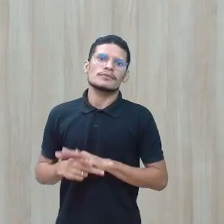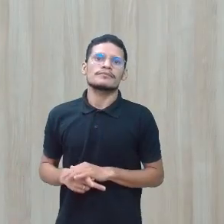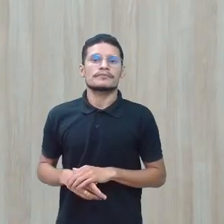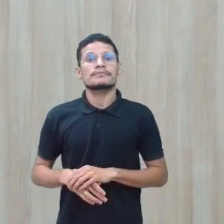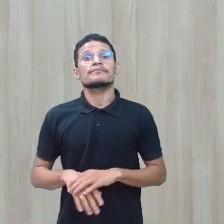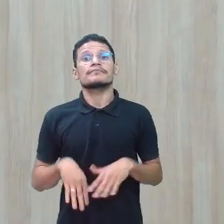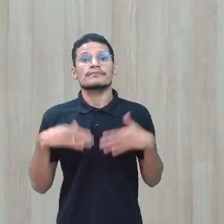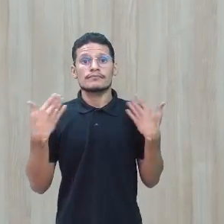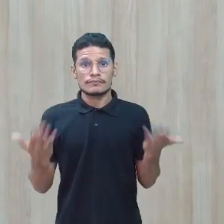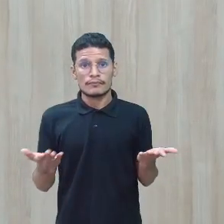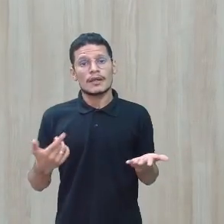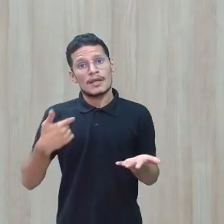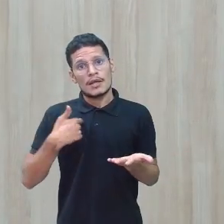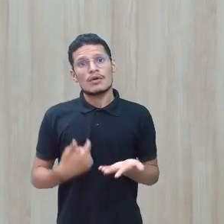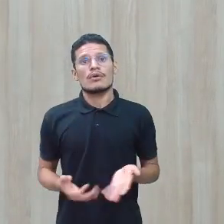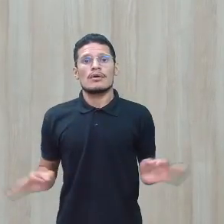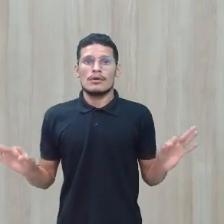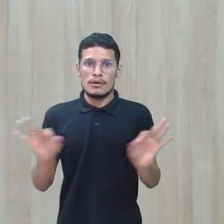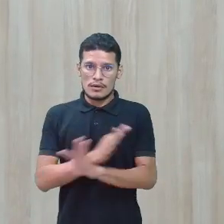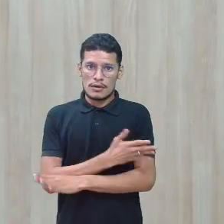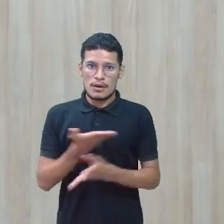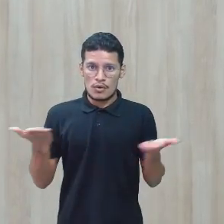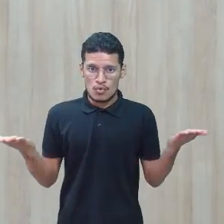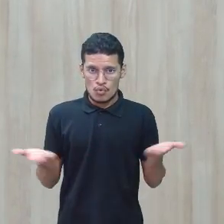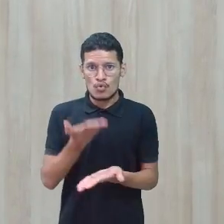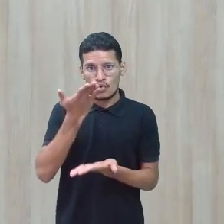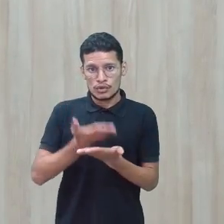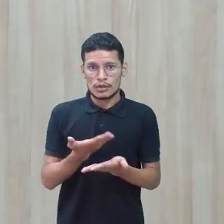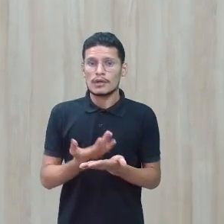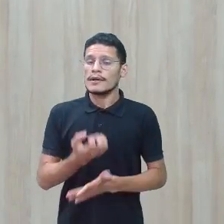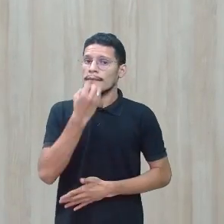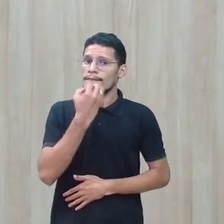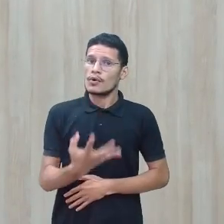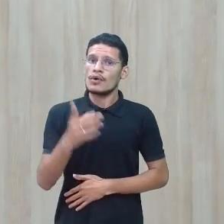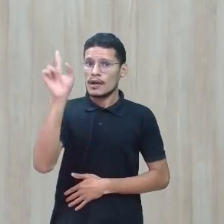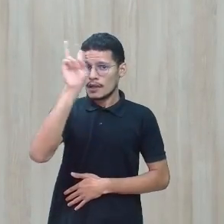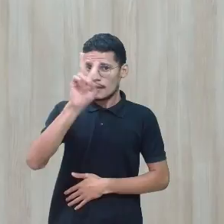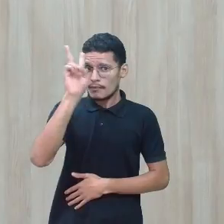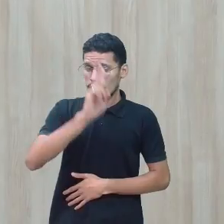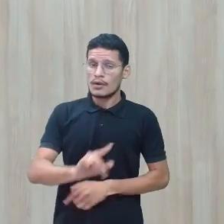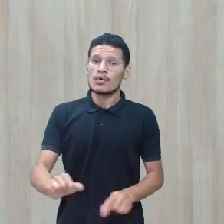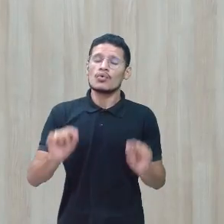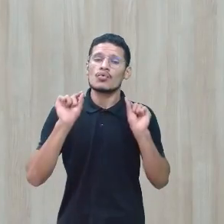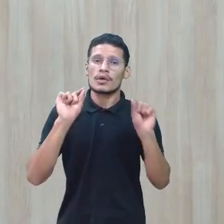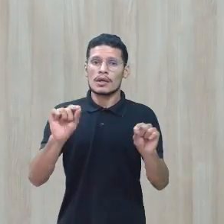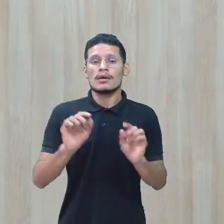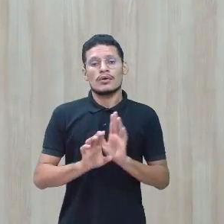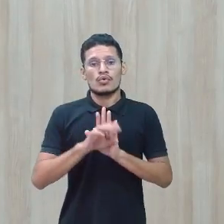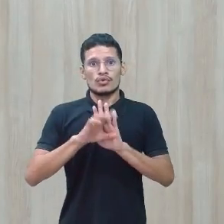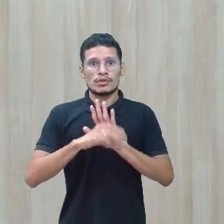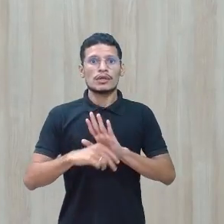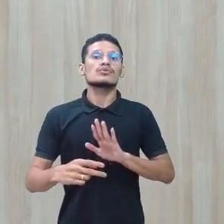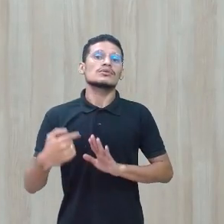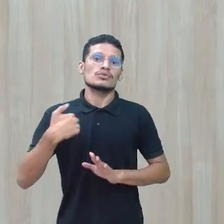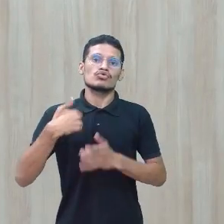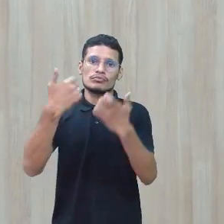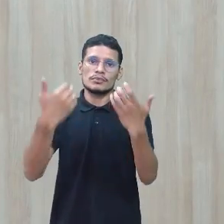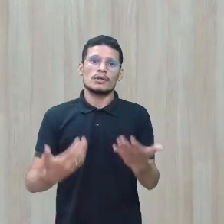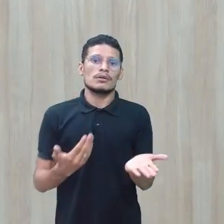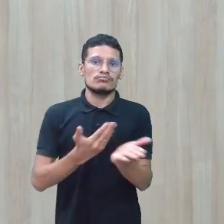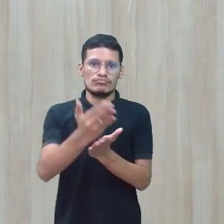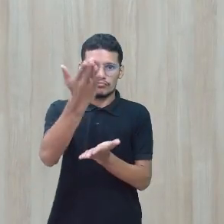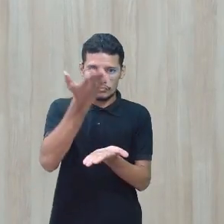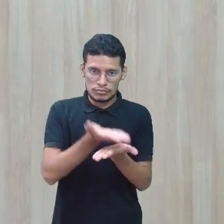Bom, eu estou ficando por aqui, né? É bom relembrar o conceito que eu falei na aula